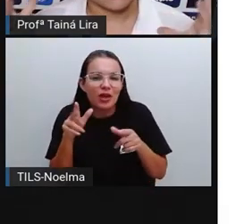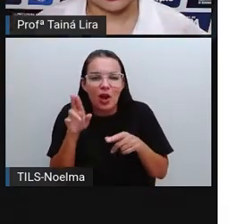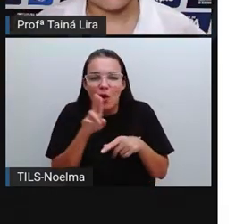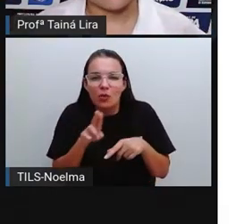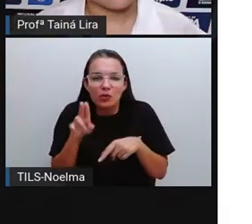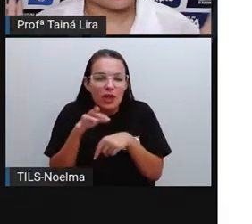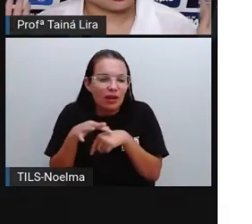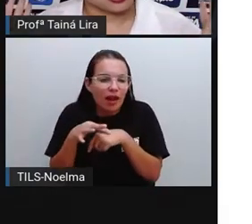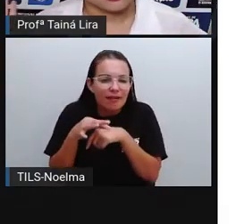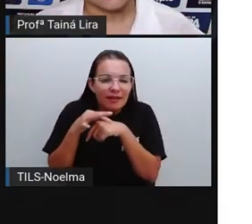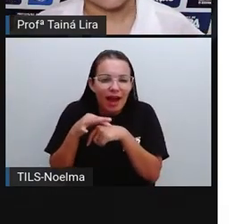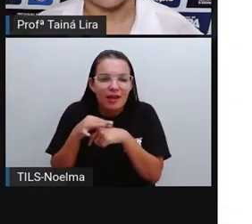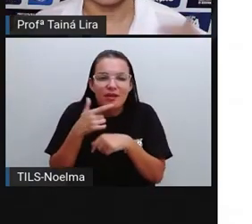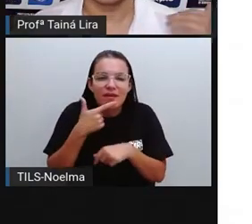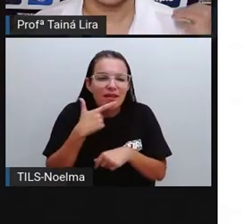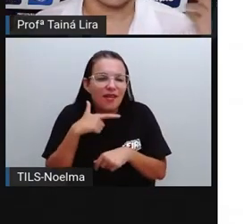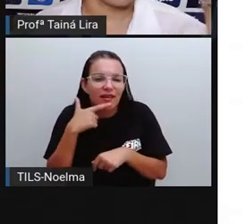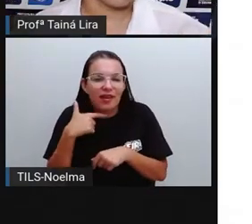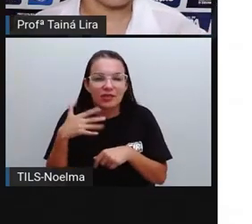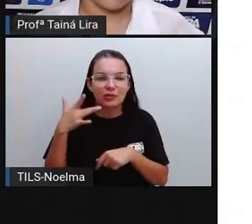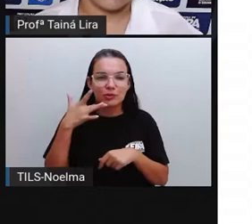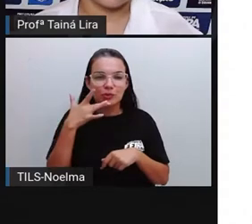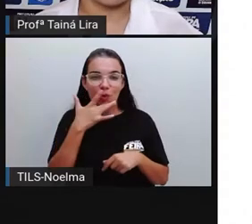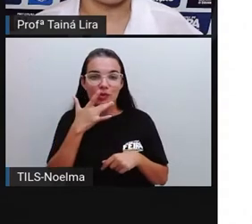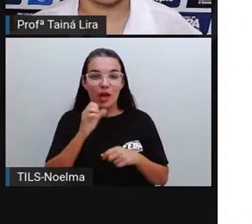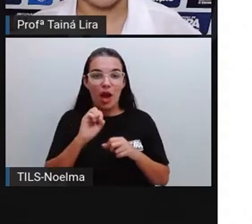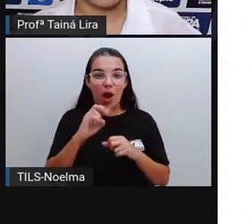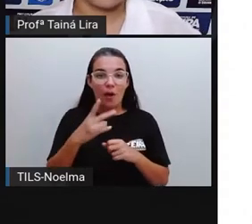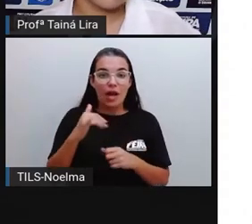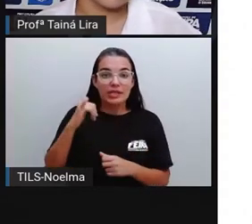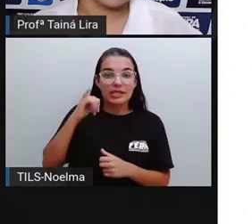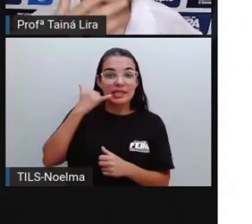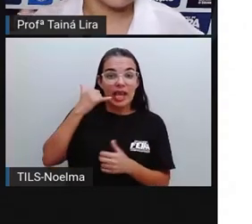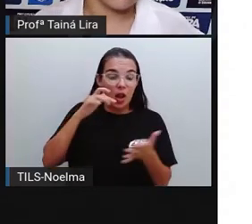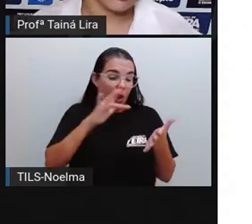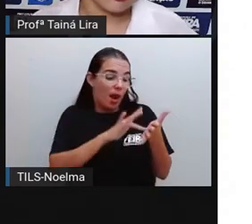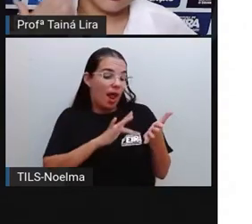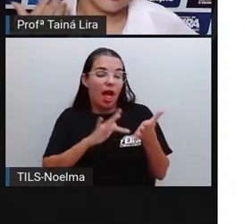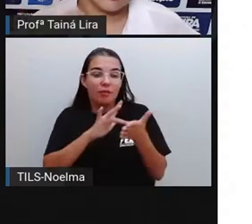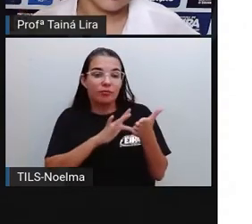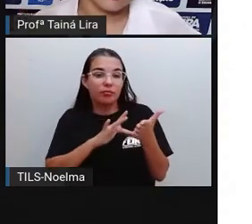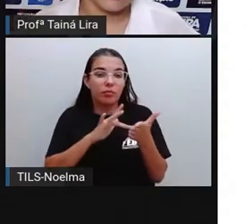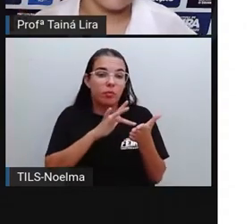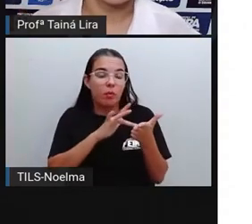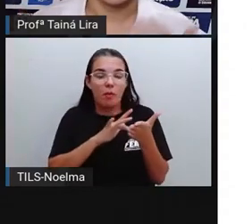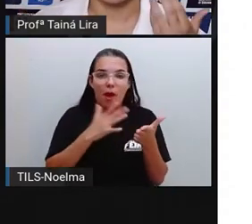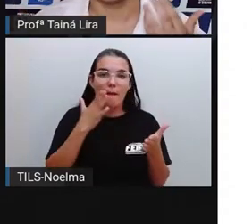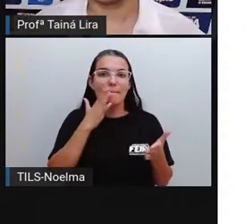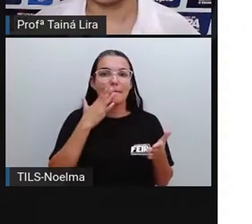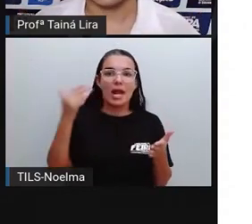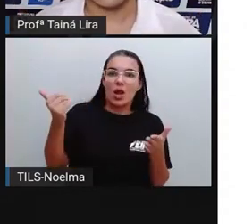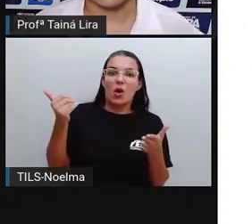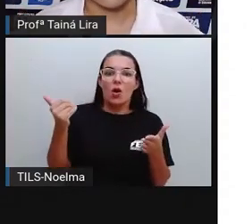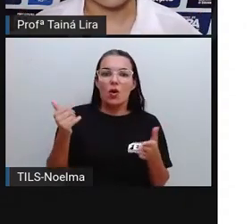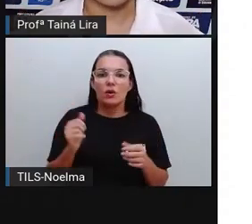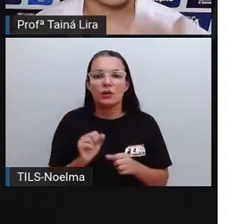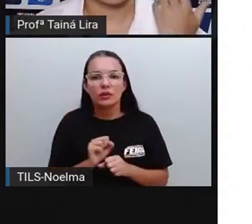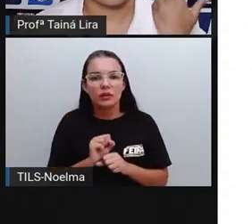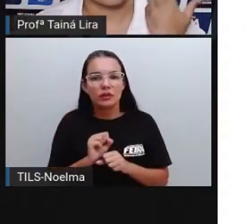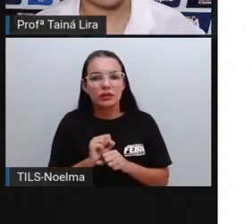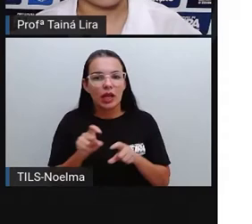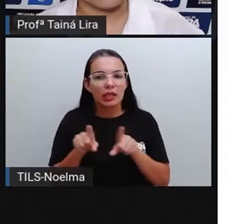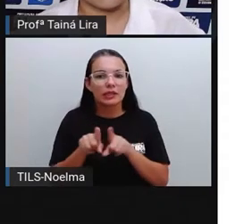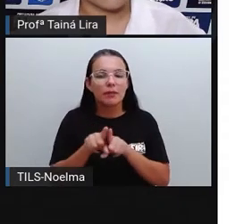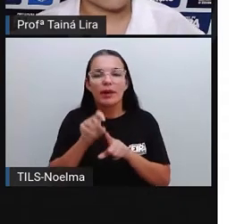alguma carne diferente, tá? Um celular que às vezes é mais avançado do que o celular que ela tem. Às vezes tem gente